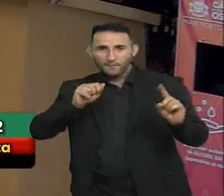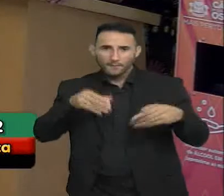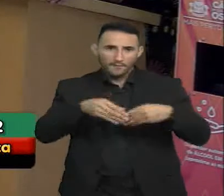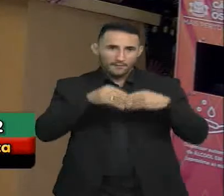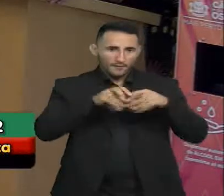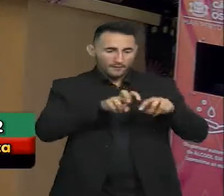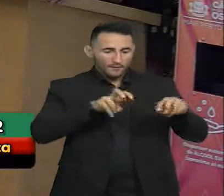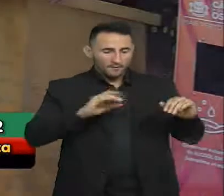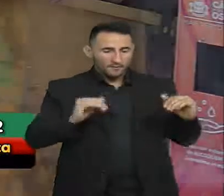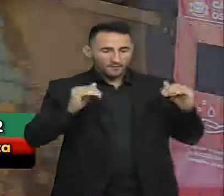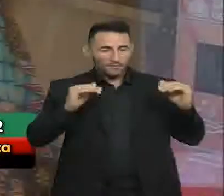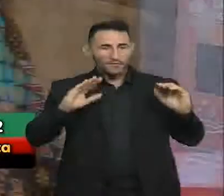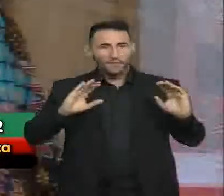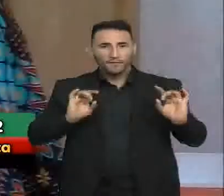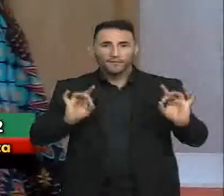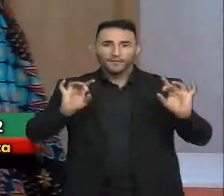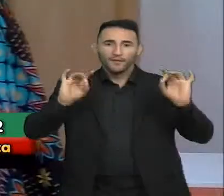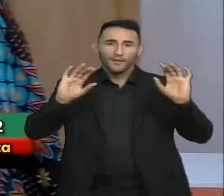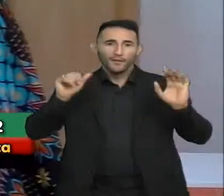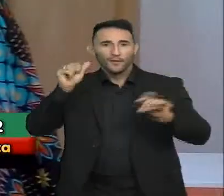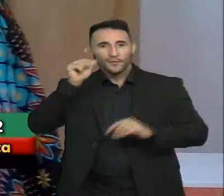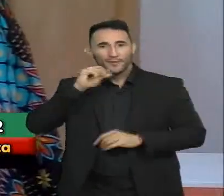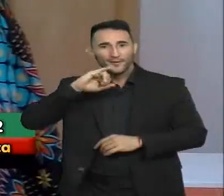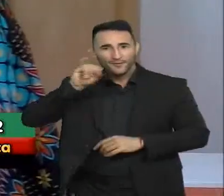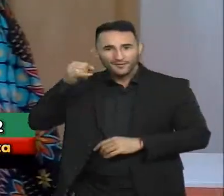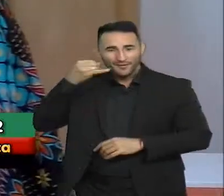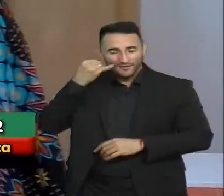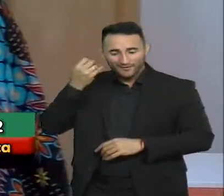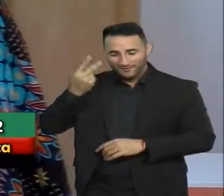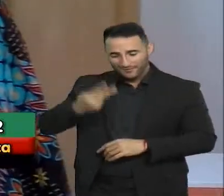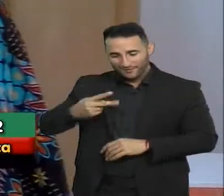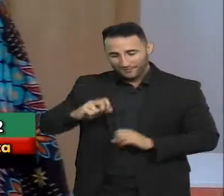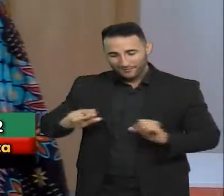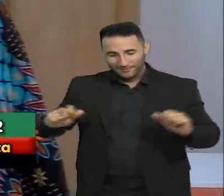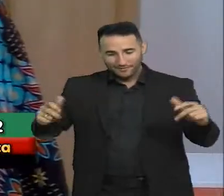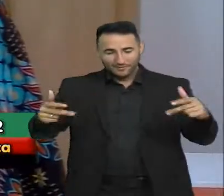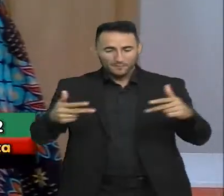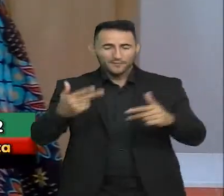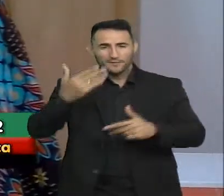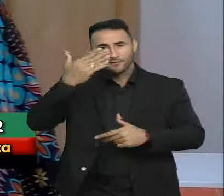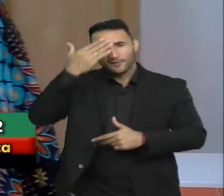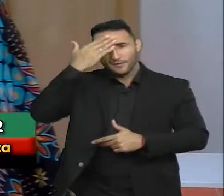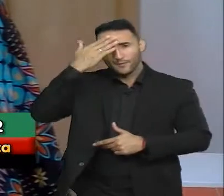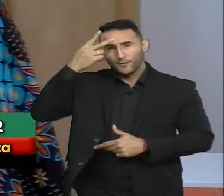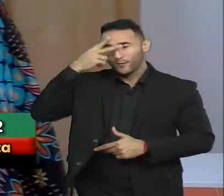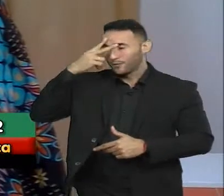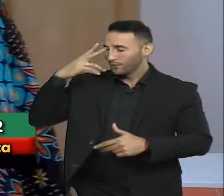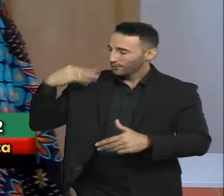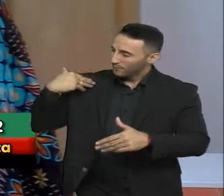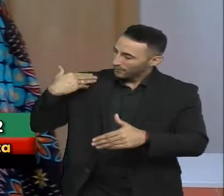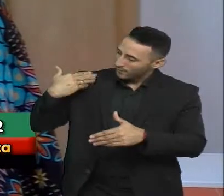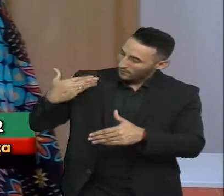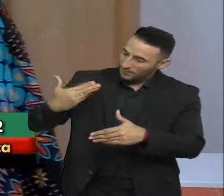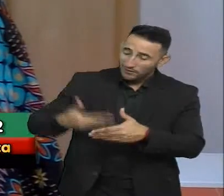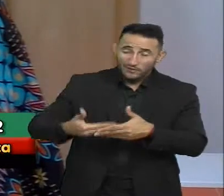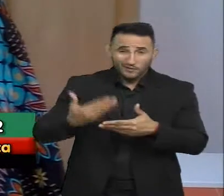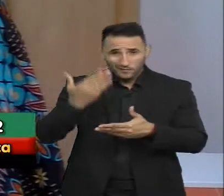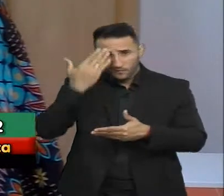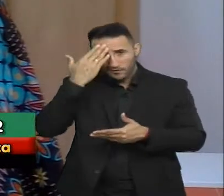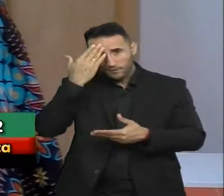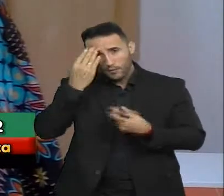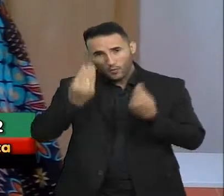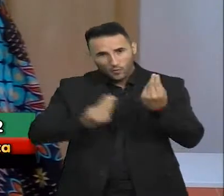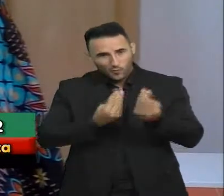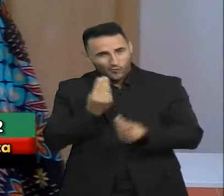especialmente as mulheres aqui, né, Juliana, da casa. A gente sabe da história, da trajetória, e o quanto é difícil ocupar